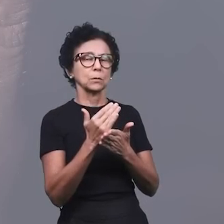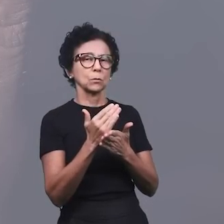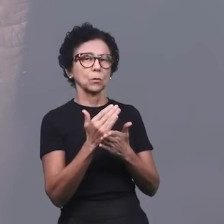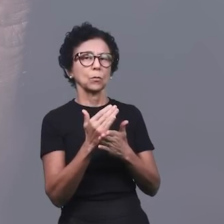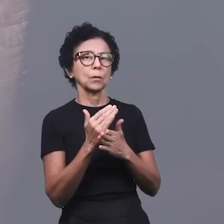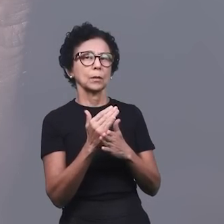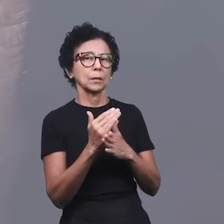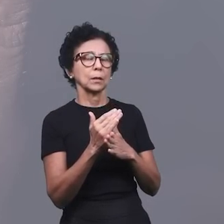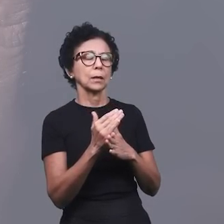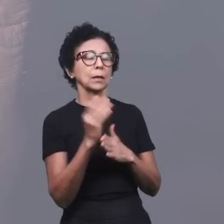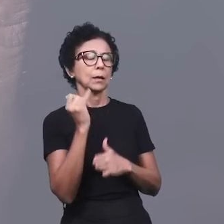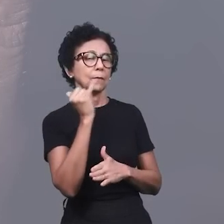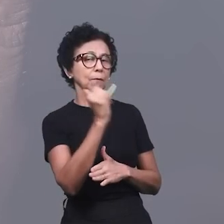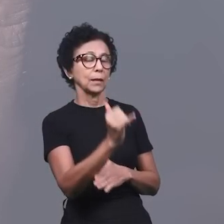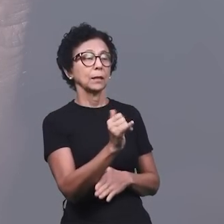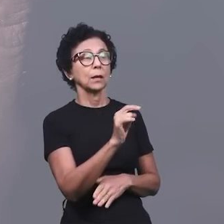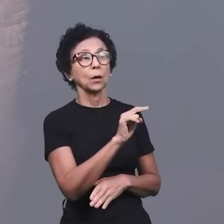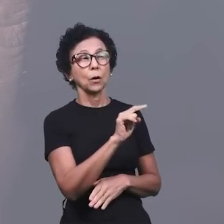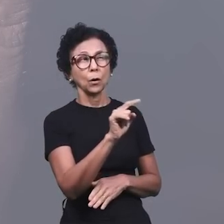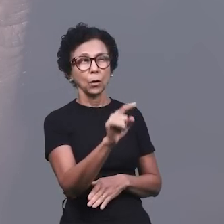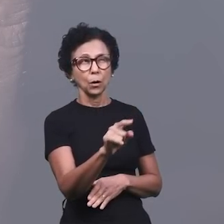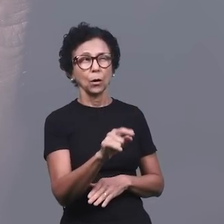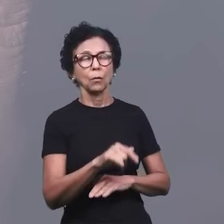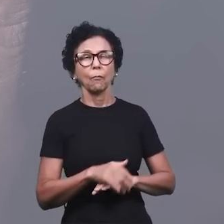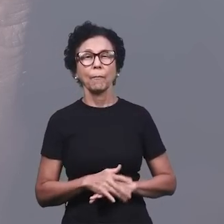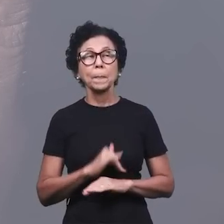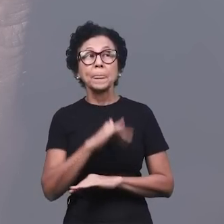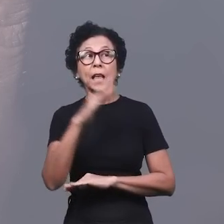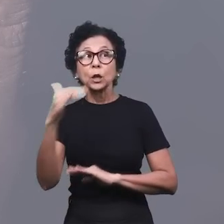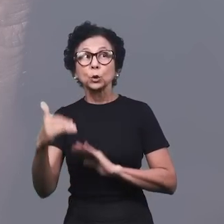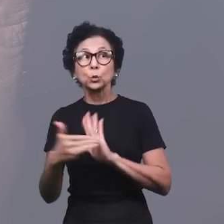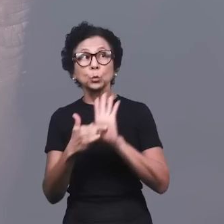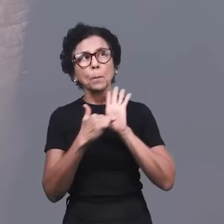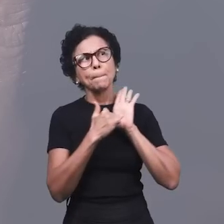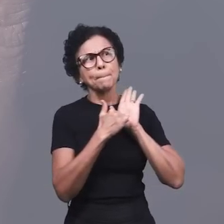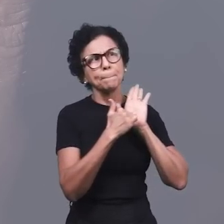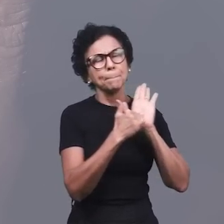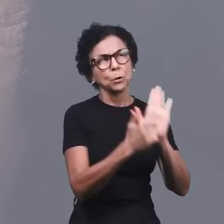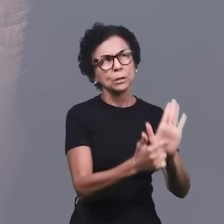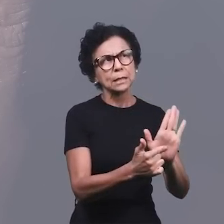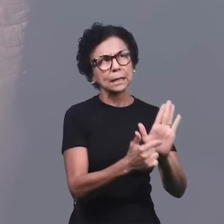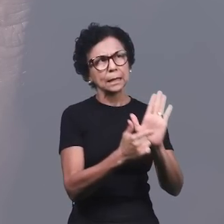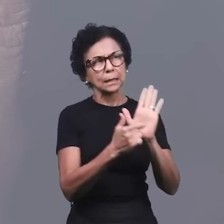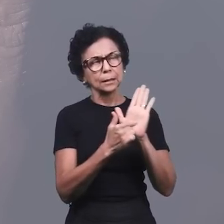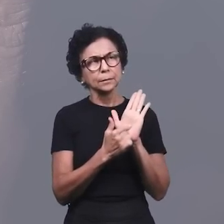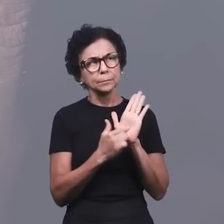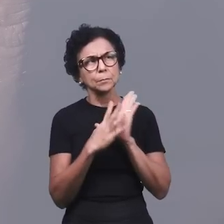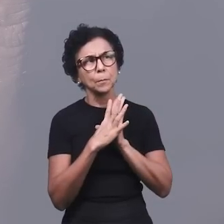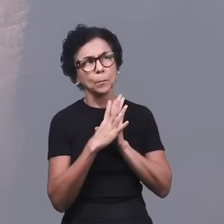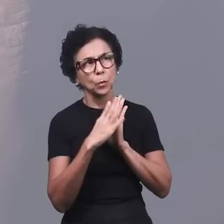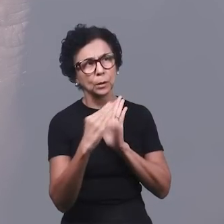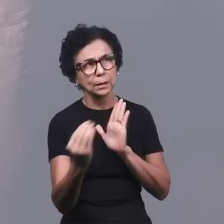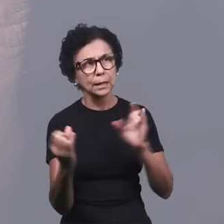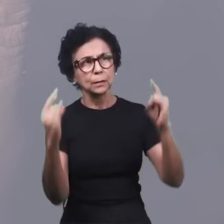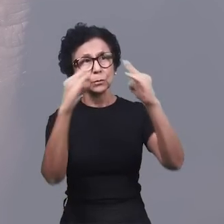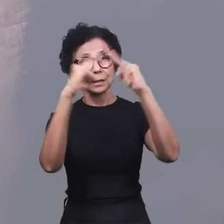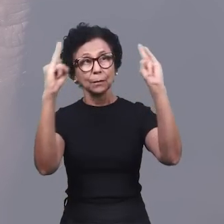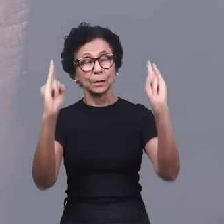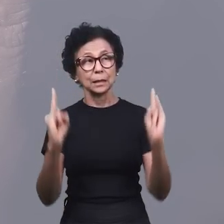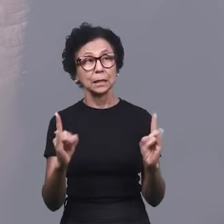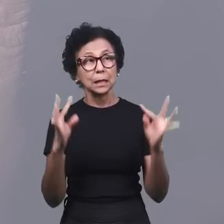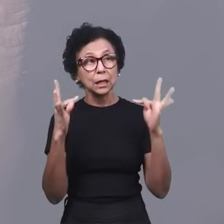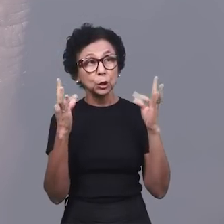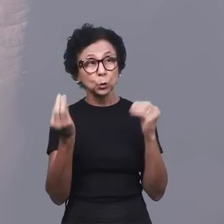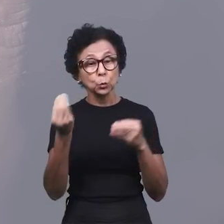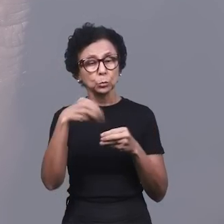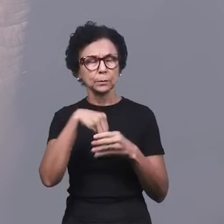9, ele diz assim: conforme a tudo que eu te mostrar para modelo tabernáculo e para modelo de todos os seus